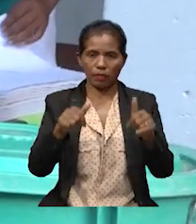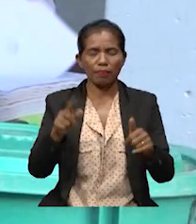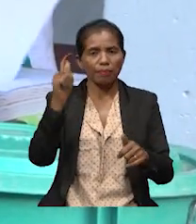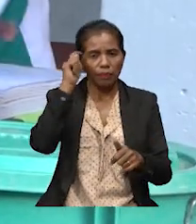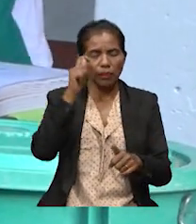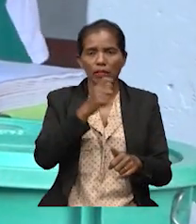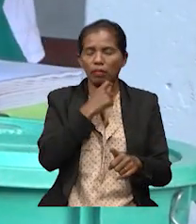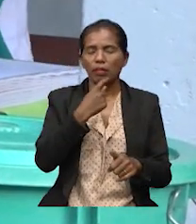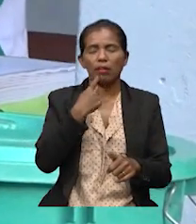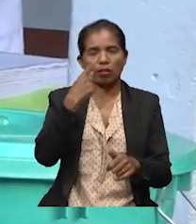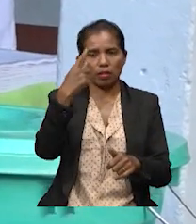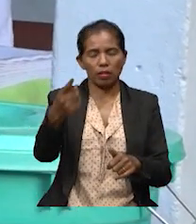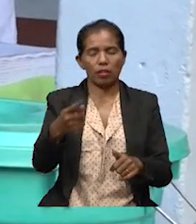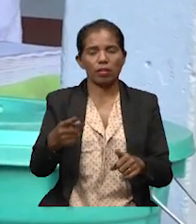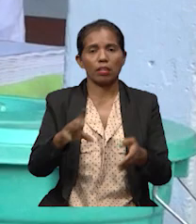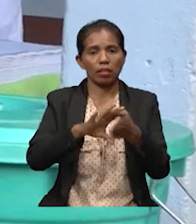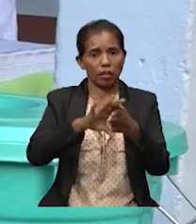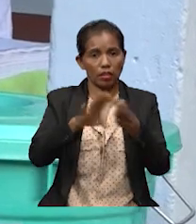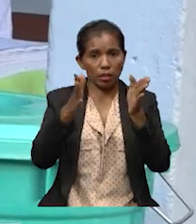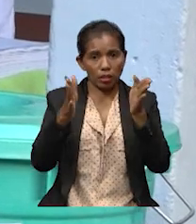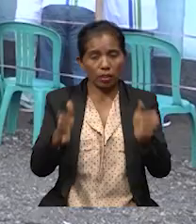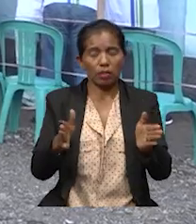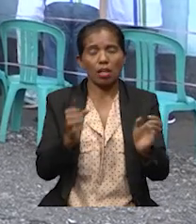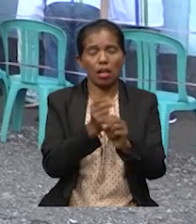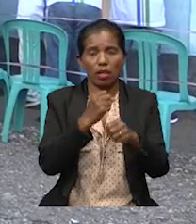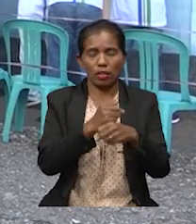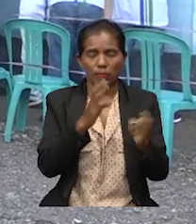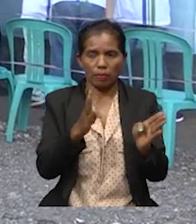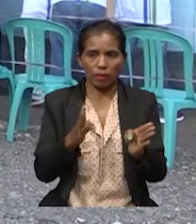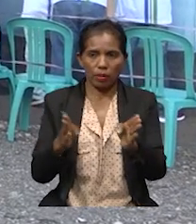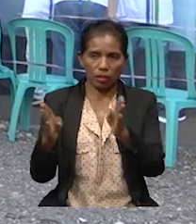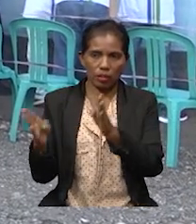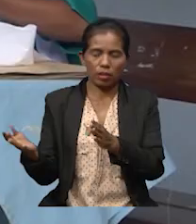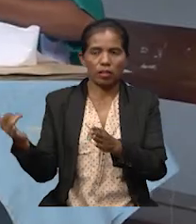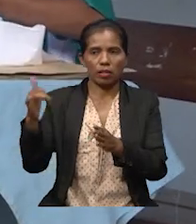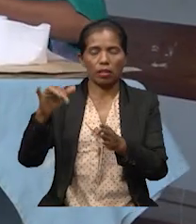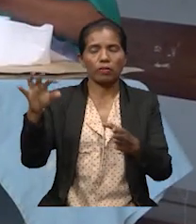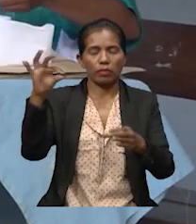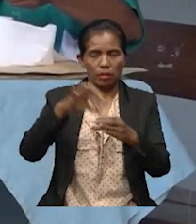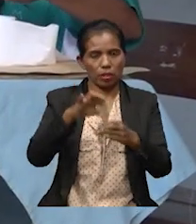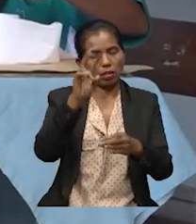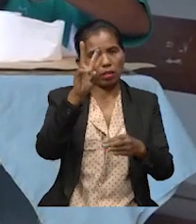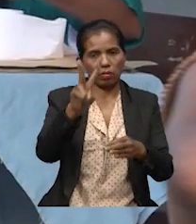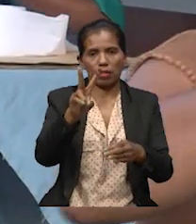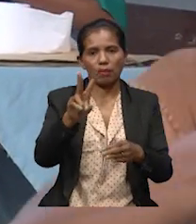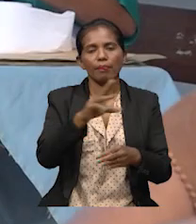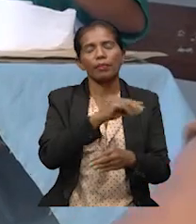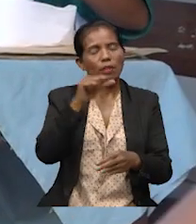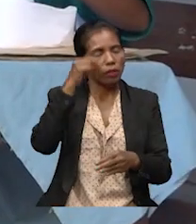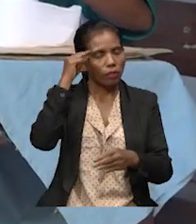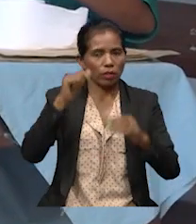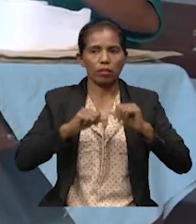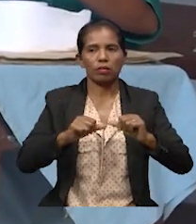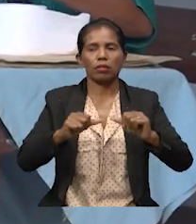KTT, órgão eleitoral, halau rela preparação para a eleição presidencial, segunda volta, no né? Governo se